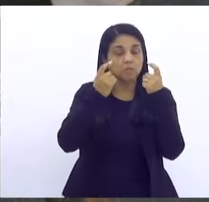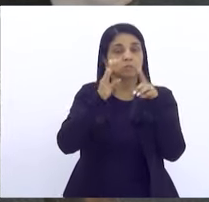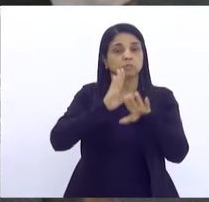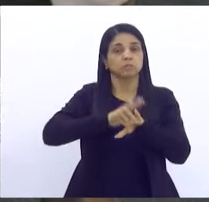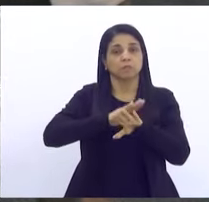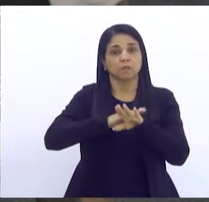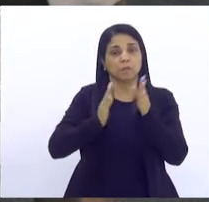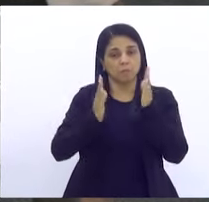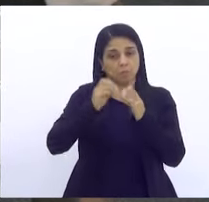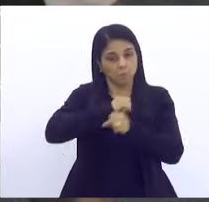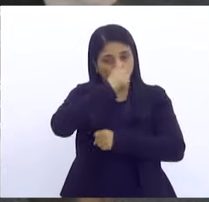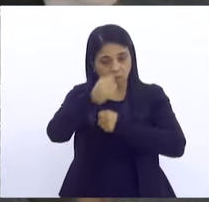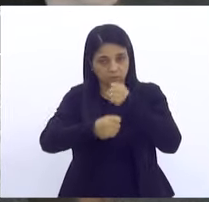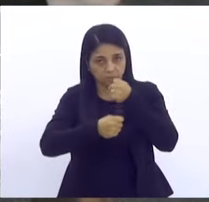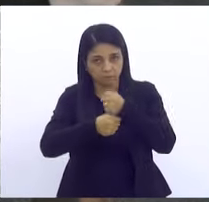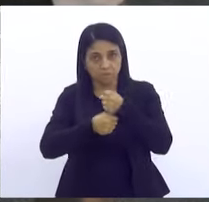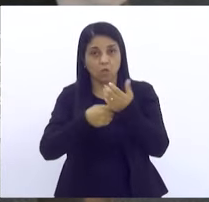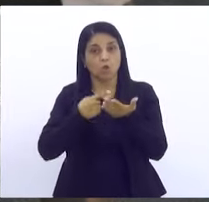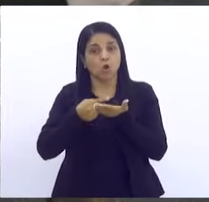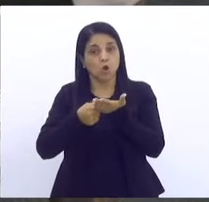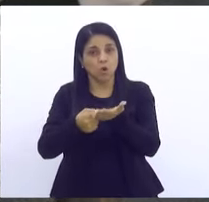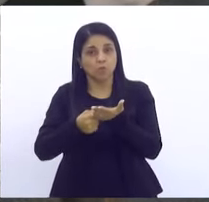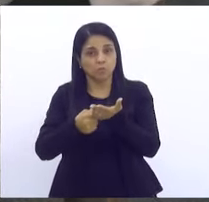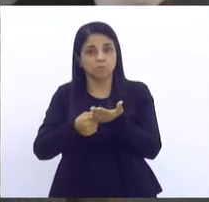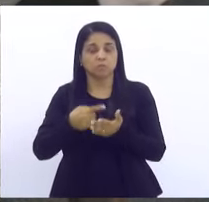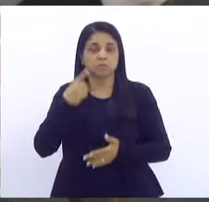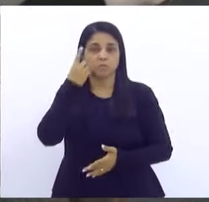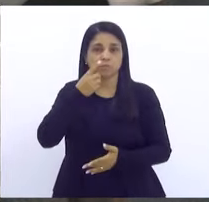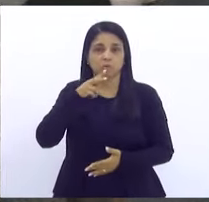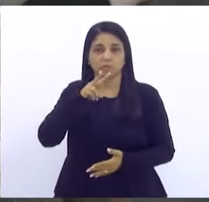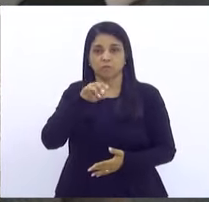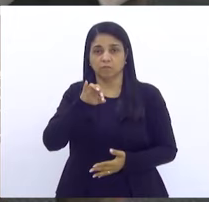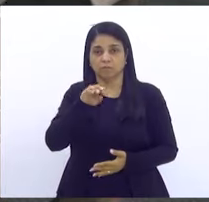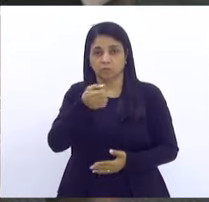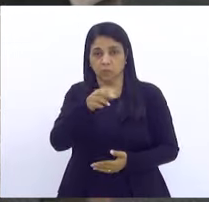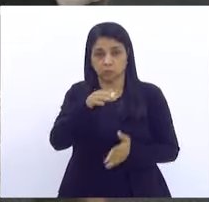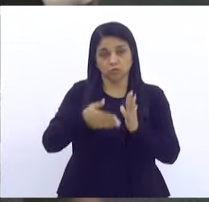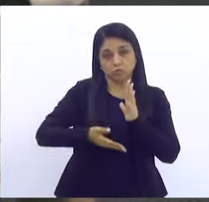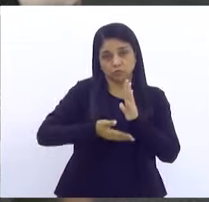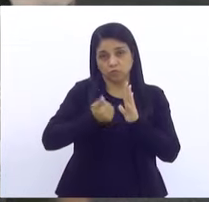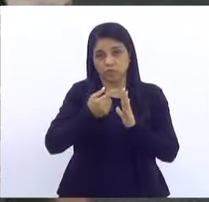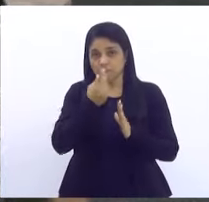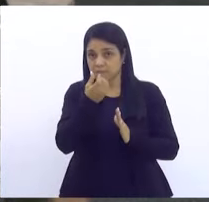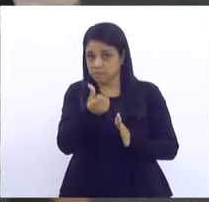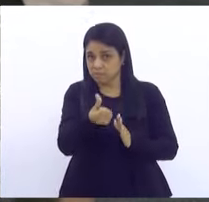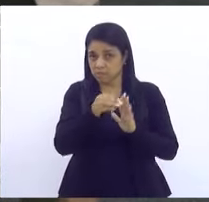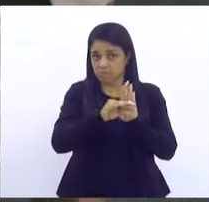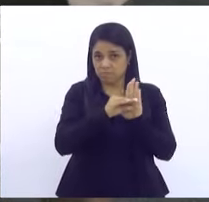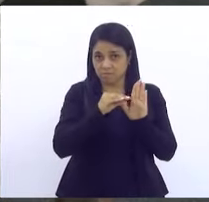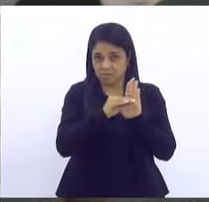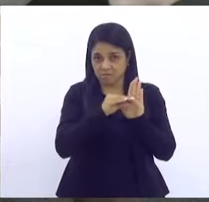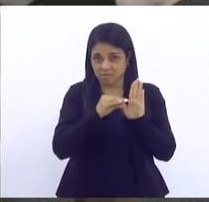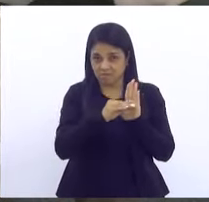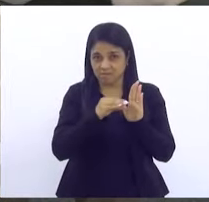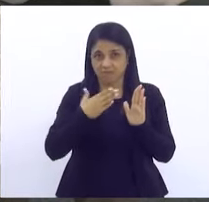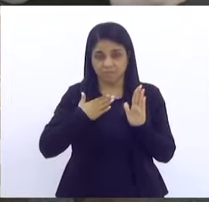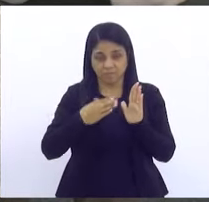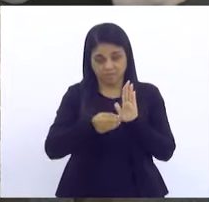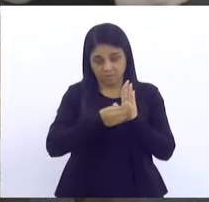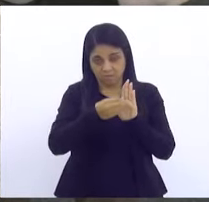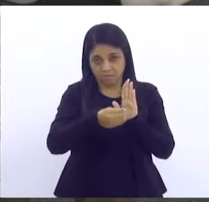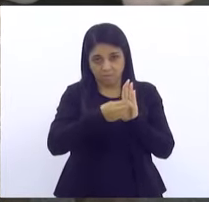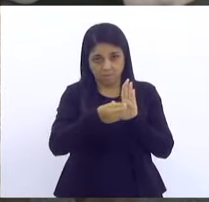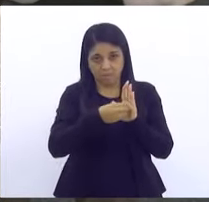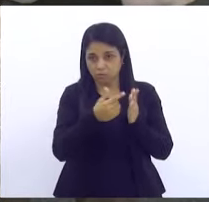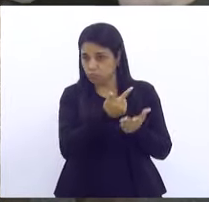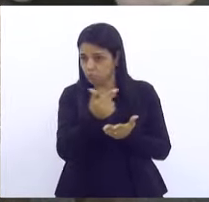o ano que vem, o que combinei com o deputado Vitor Júnior é retirar as minhas 6 emendas, tem apenas as minhas emendas, não